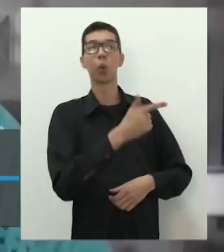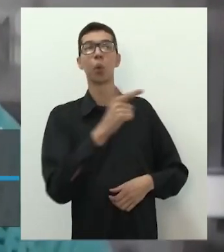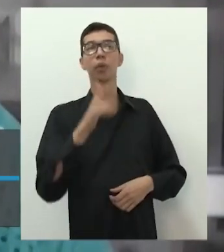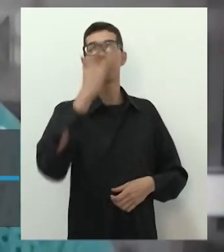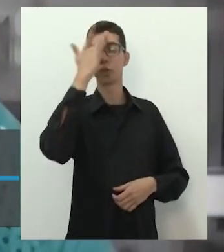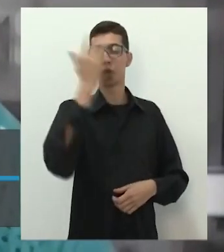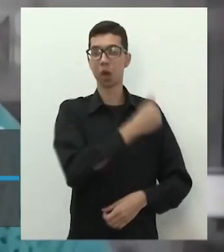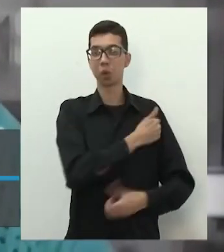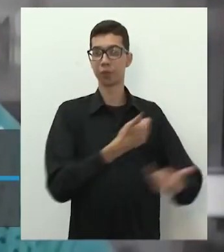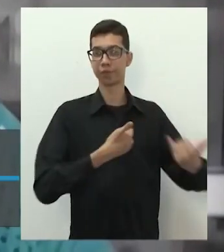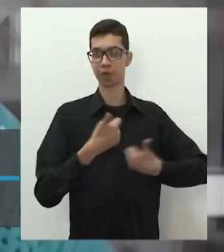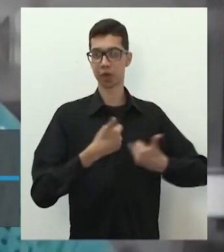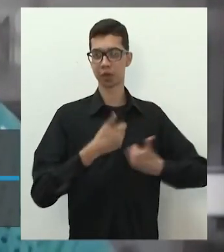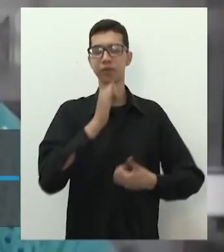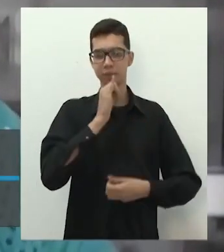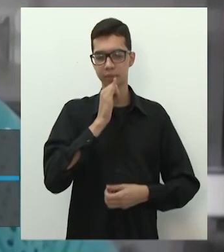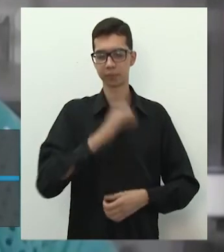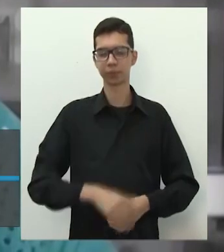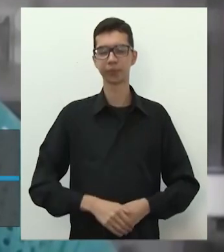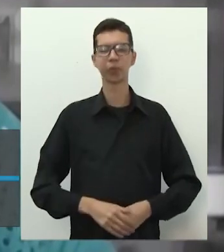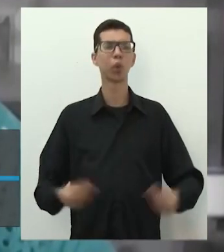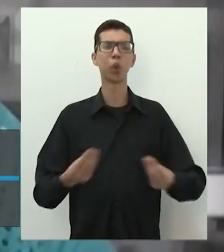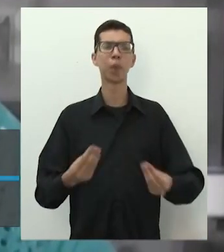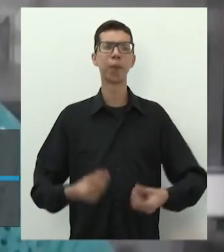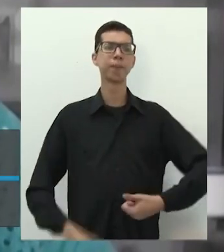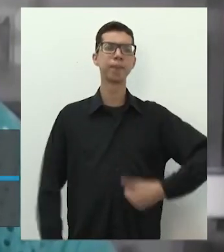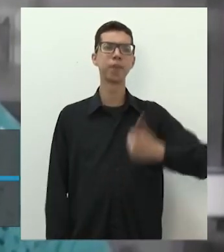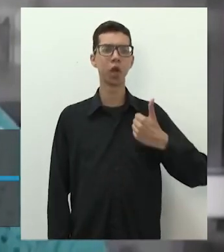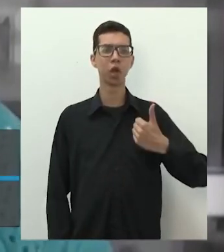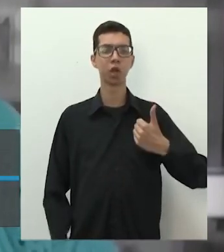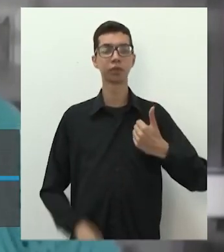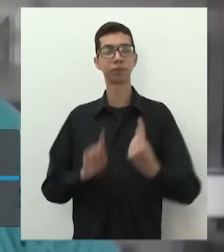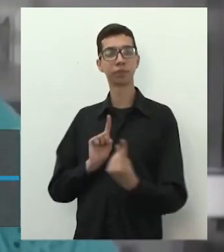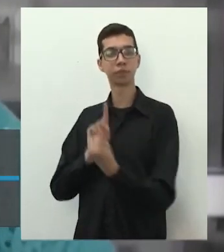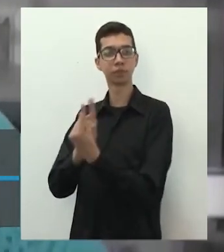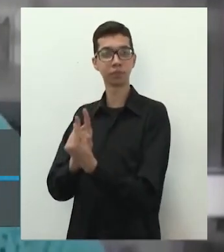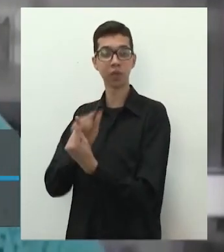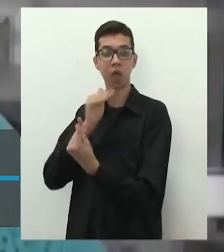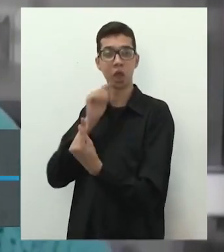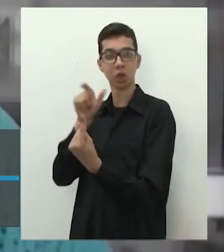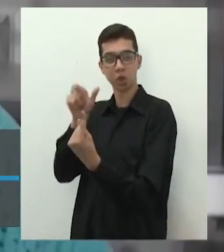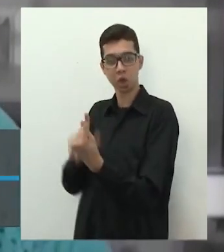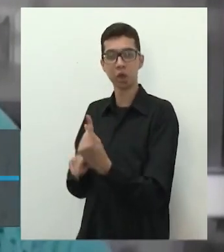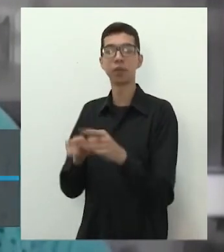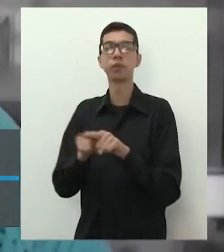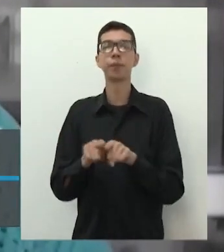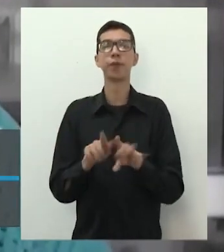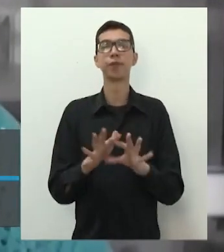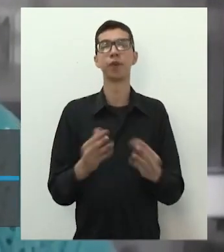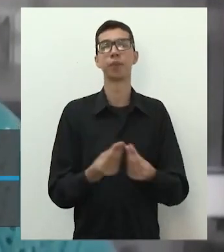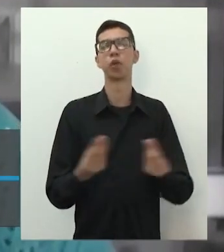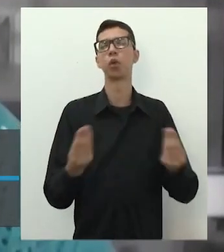e aí eu vou pedir para o senhor tentar responder rapidinho, mas é assim, a questão. Os professores, eles percebem esse